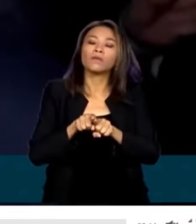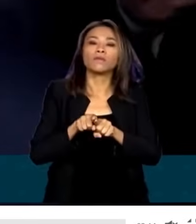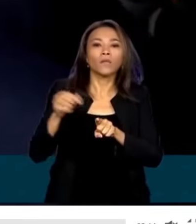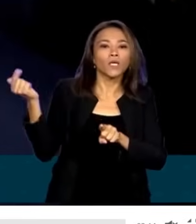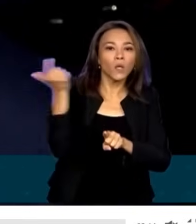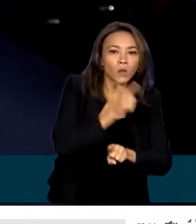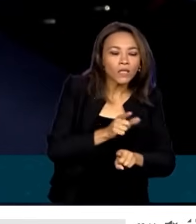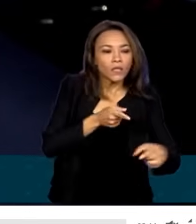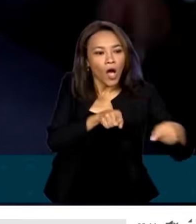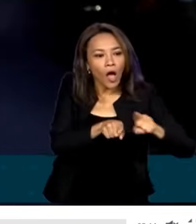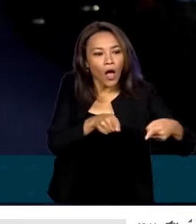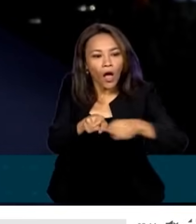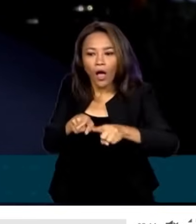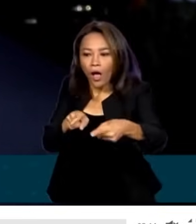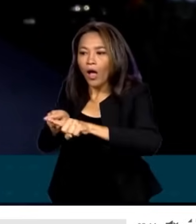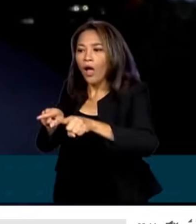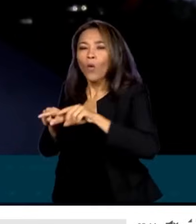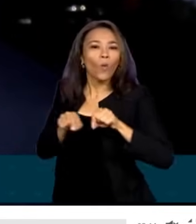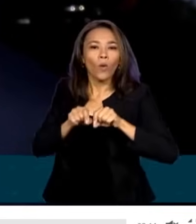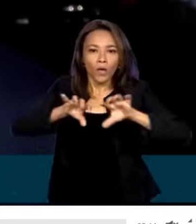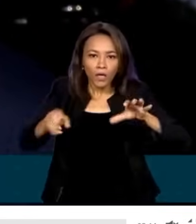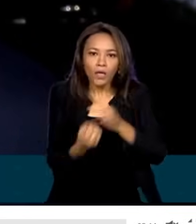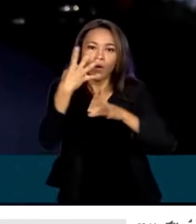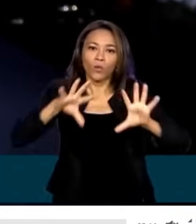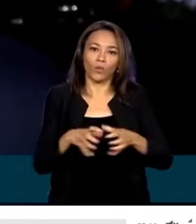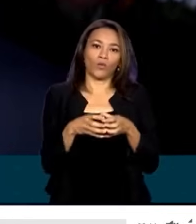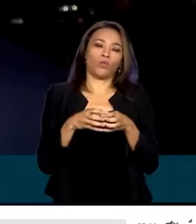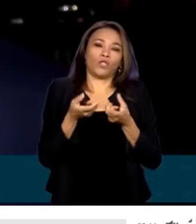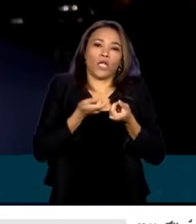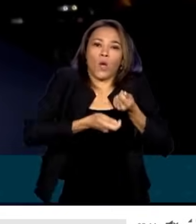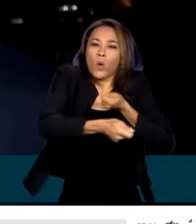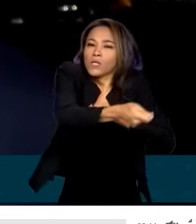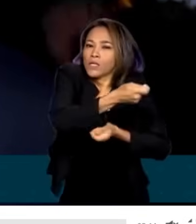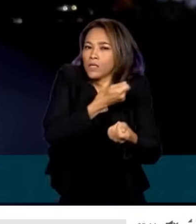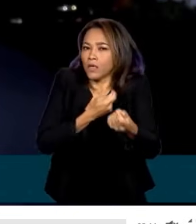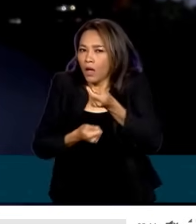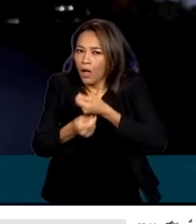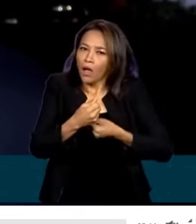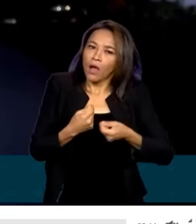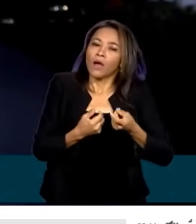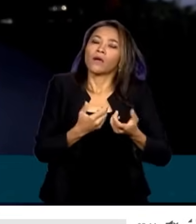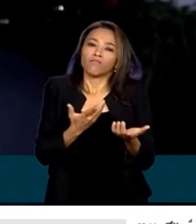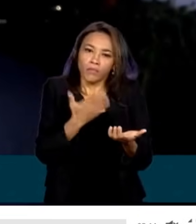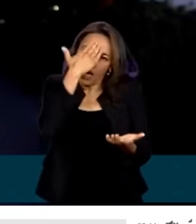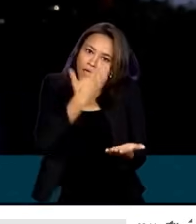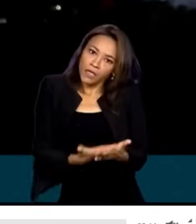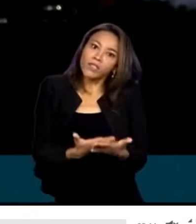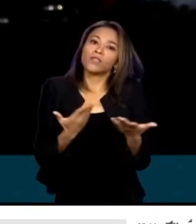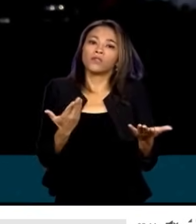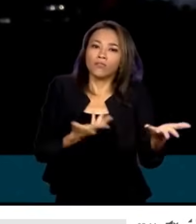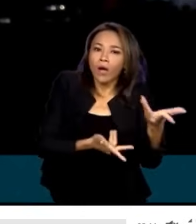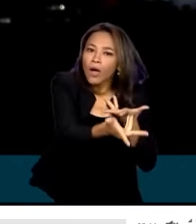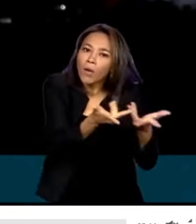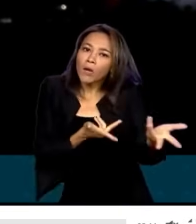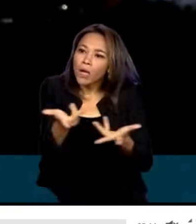com menos pobreza vai ao encontro de ambas as agendas dos governos brasileiro e americano